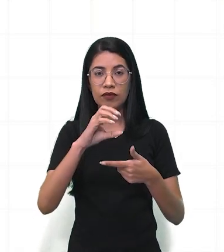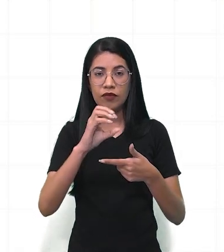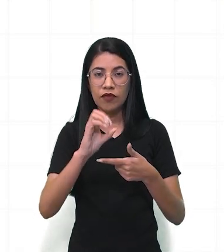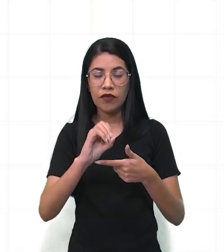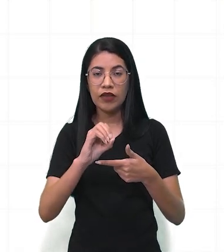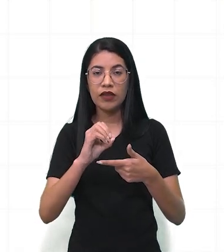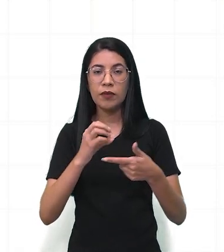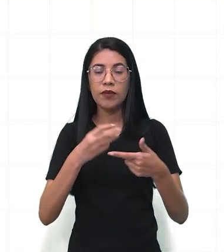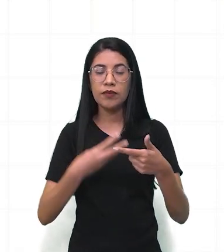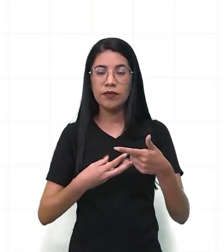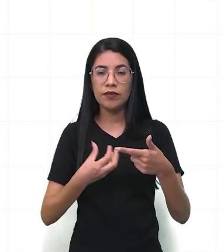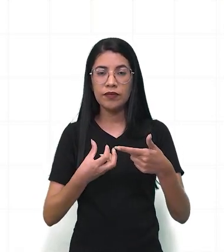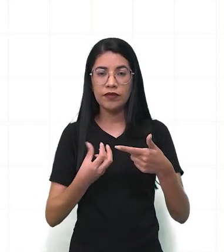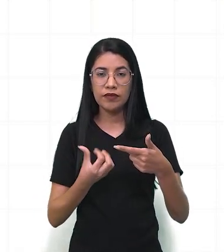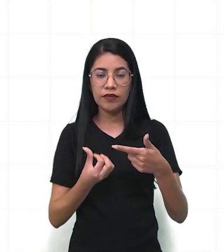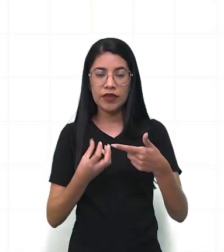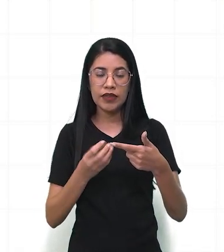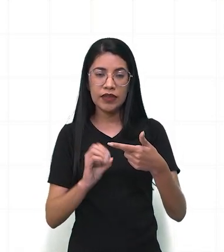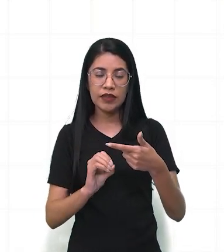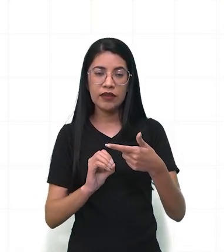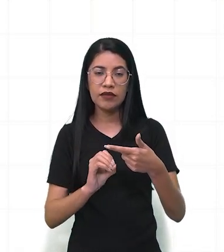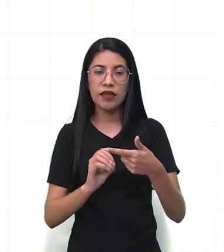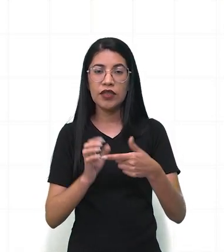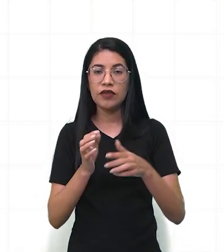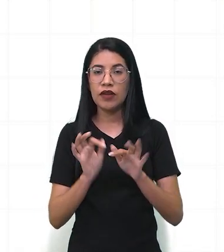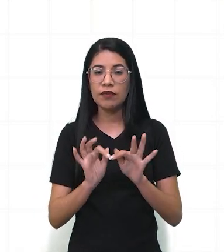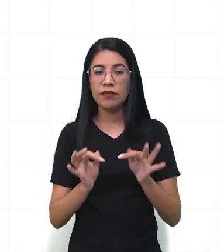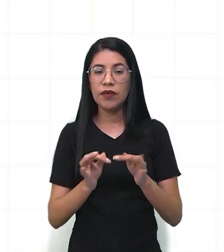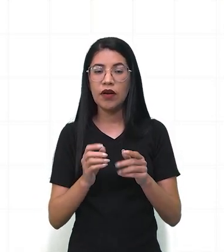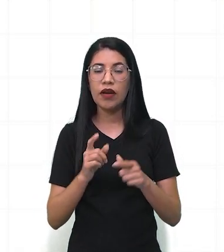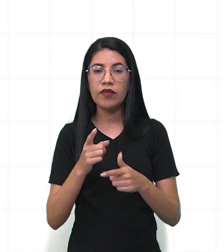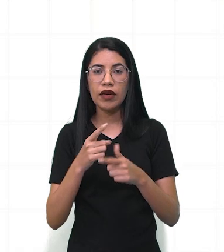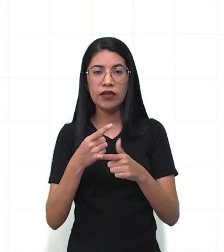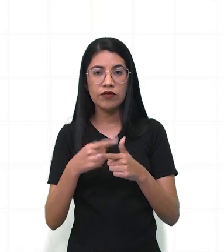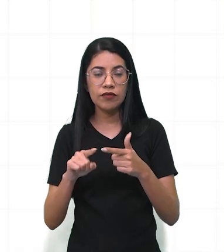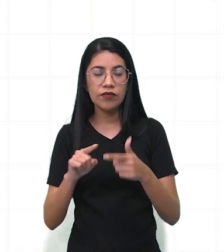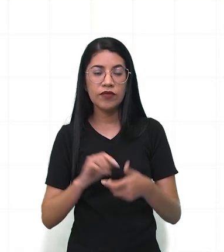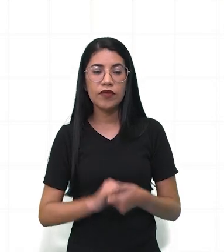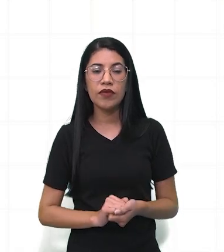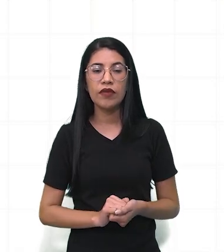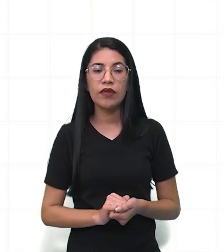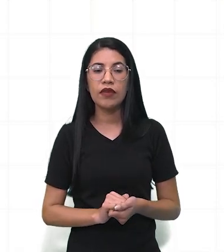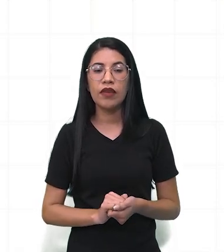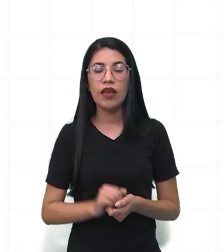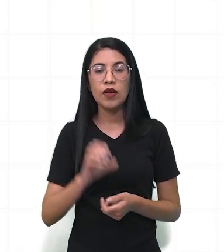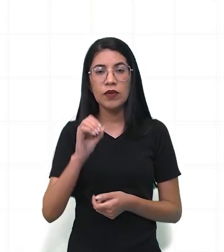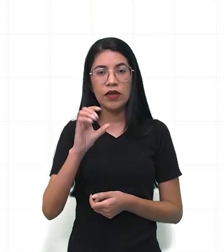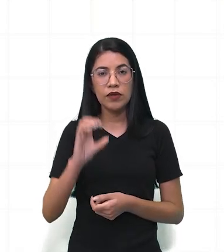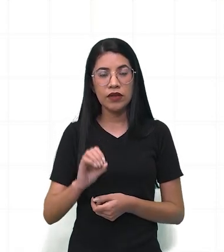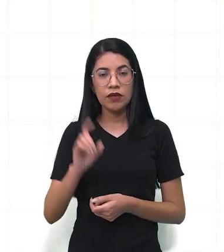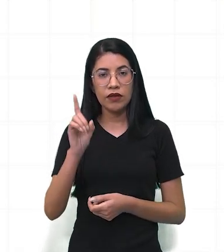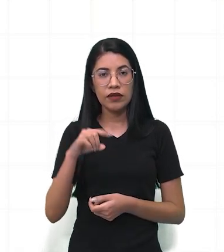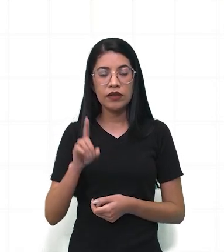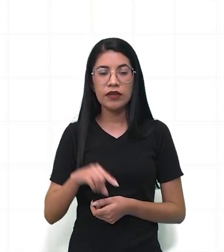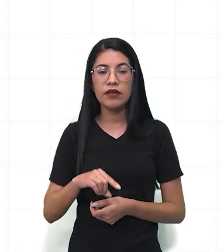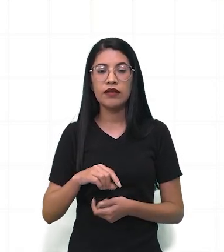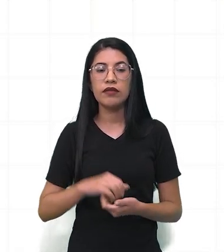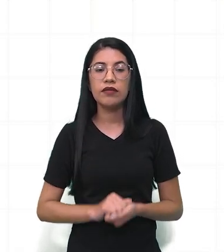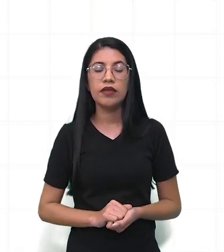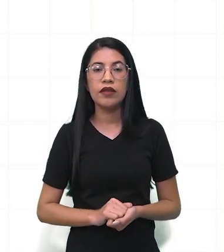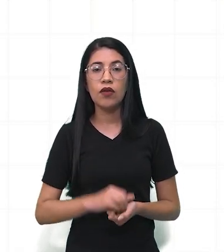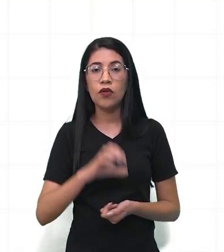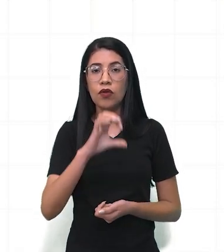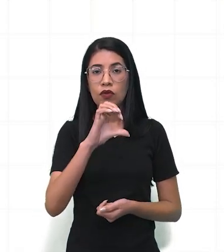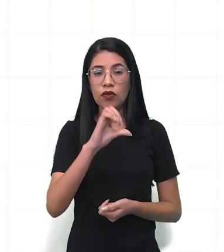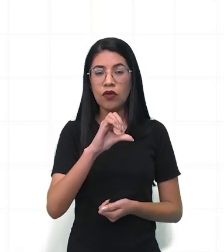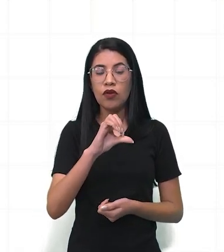vai simplificar aqui, ó. E 9 dividido por 36. 9, nós vamos simplificar isso daí,